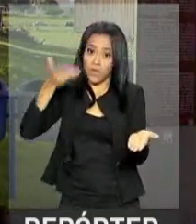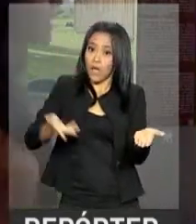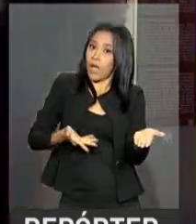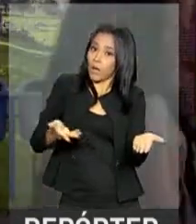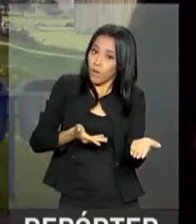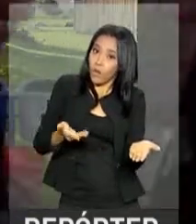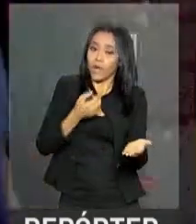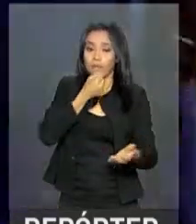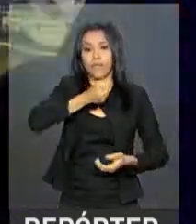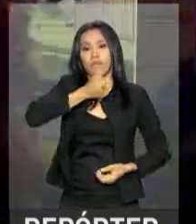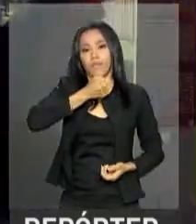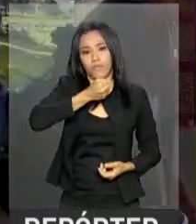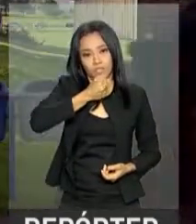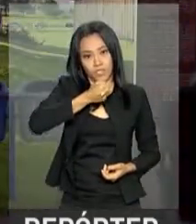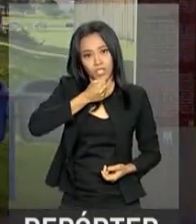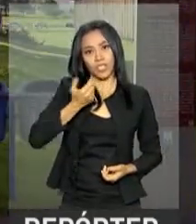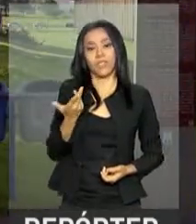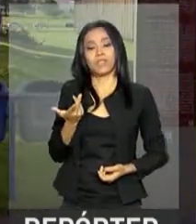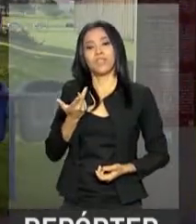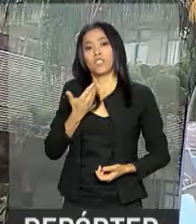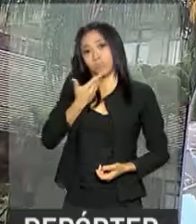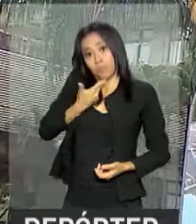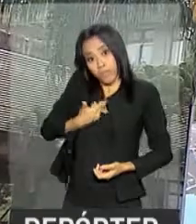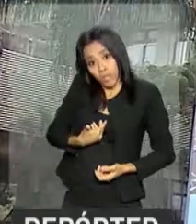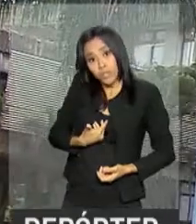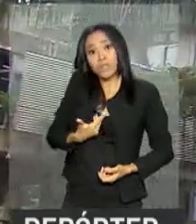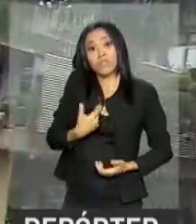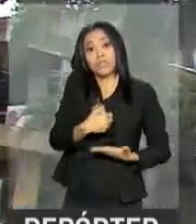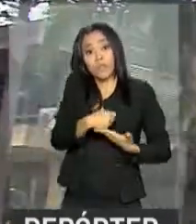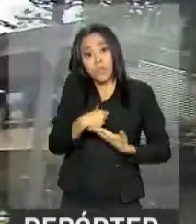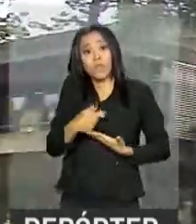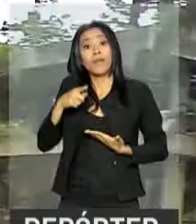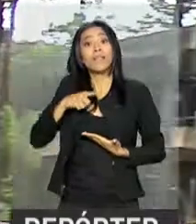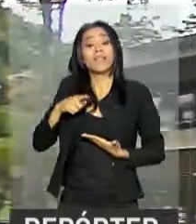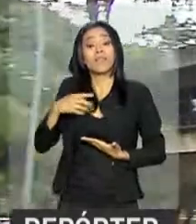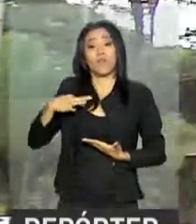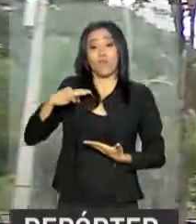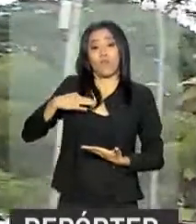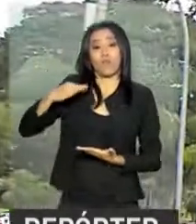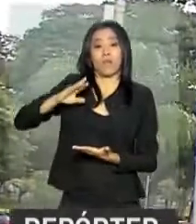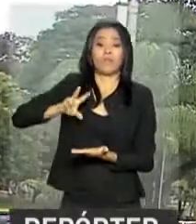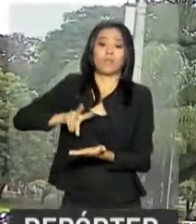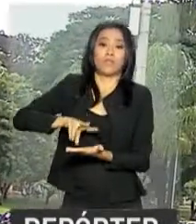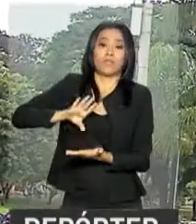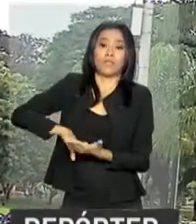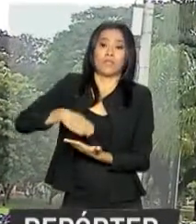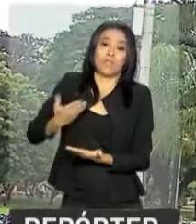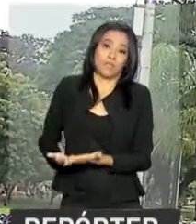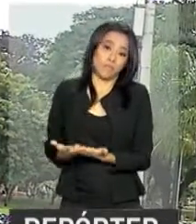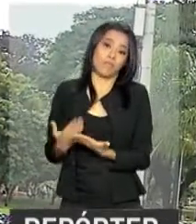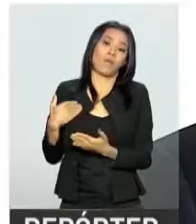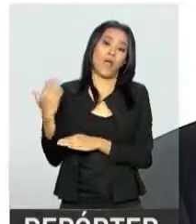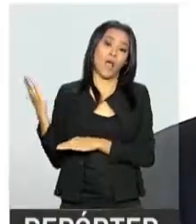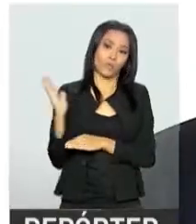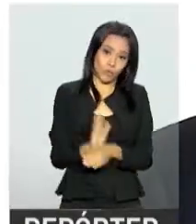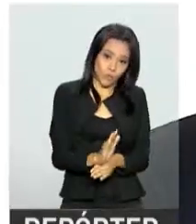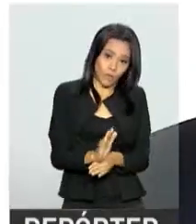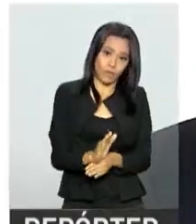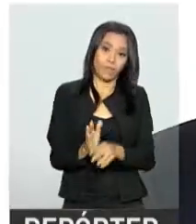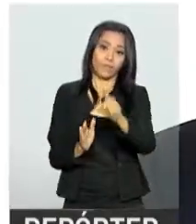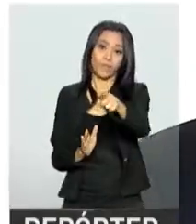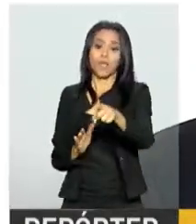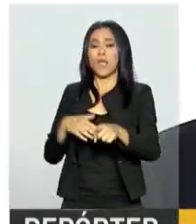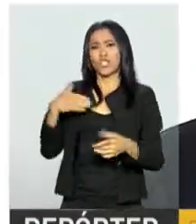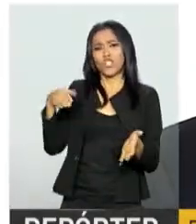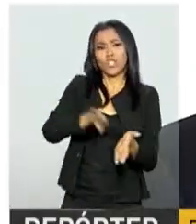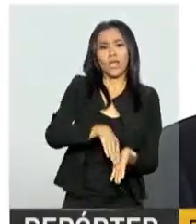nas entrevistas de solicitação de refúgio haverá um tradutor voluntário para auxiliar no processo muitos chegam não